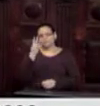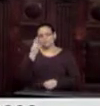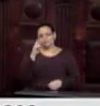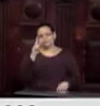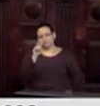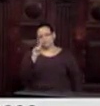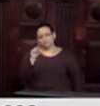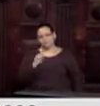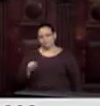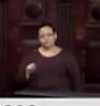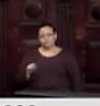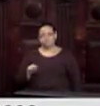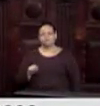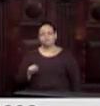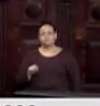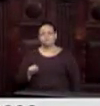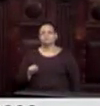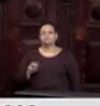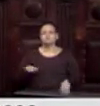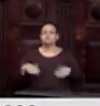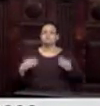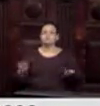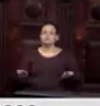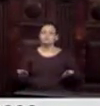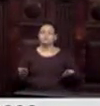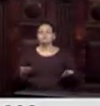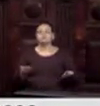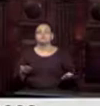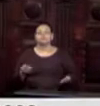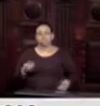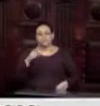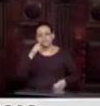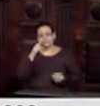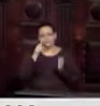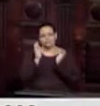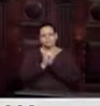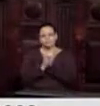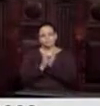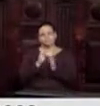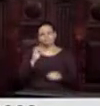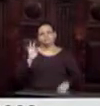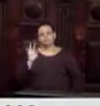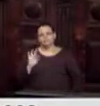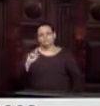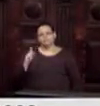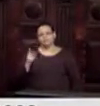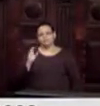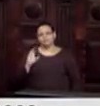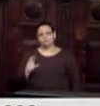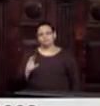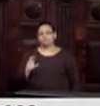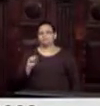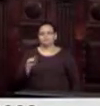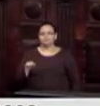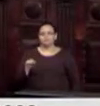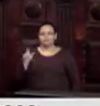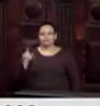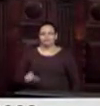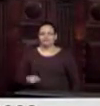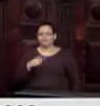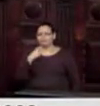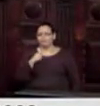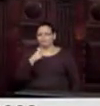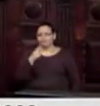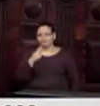4 vezes quando o partido do senhor Fernando Henrique Cardoso não conseguiu eleger o